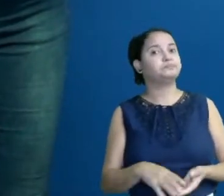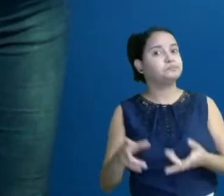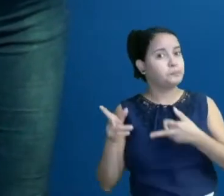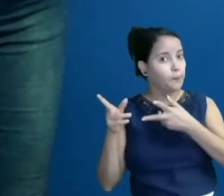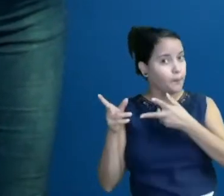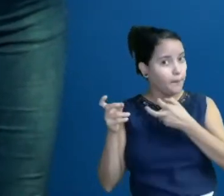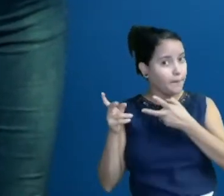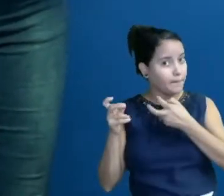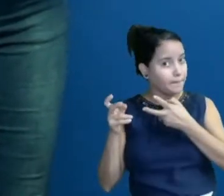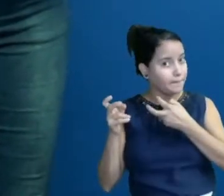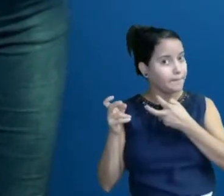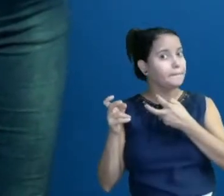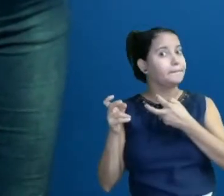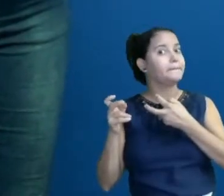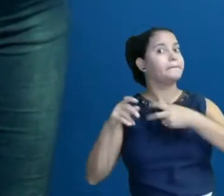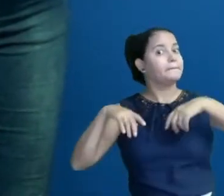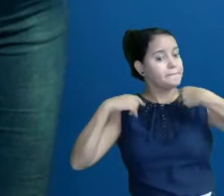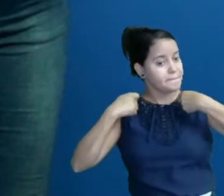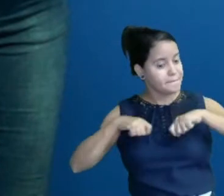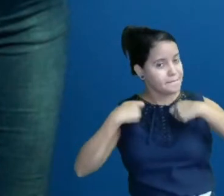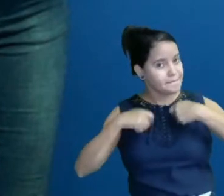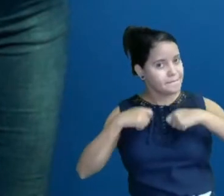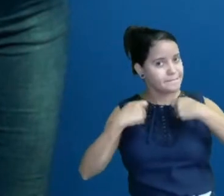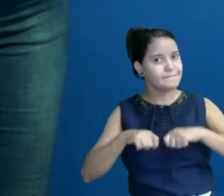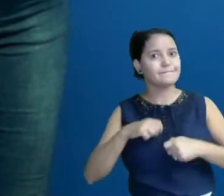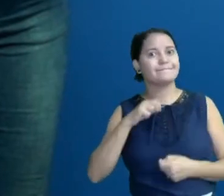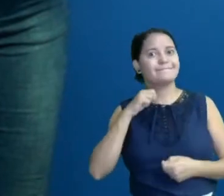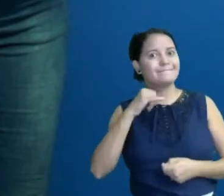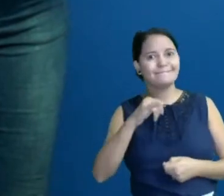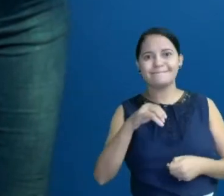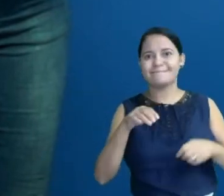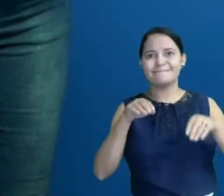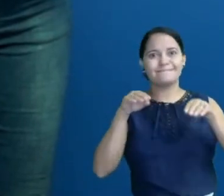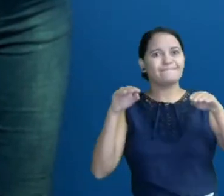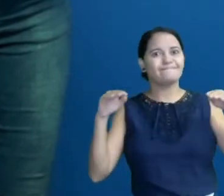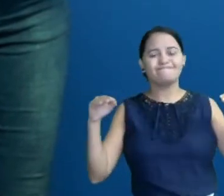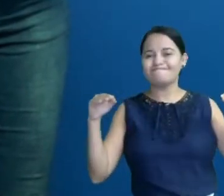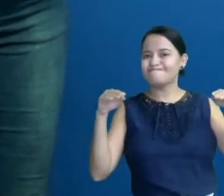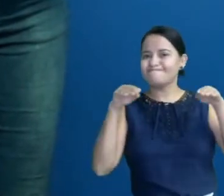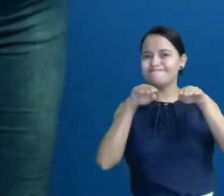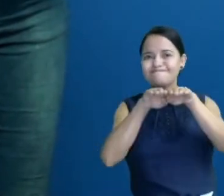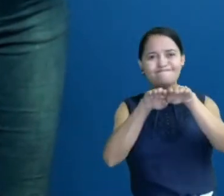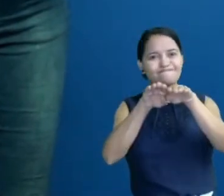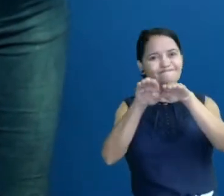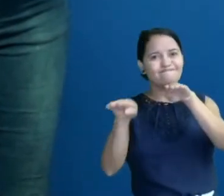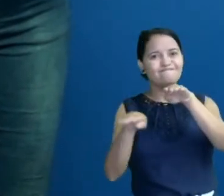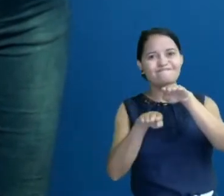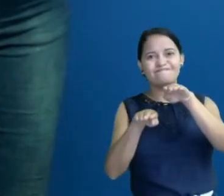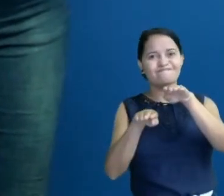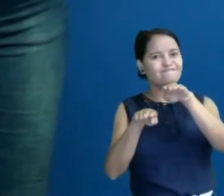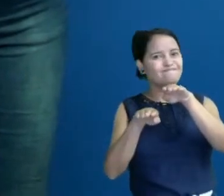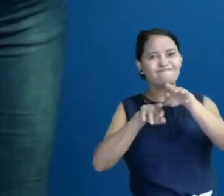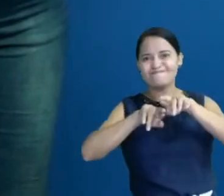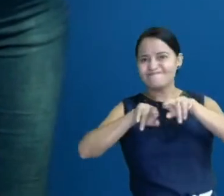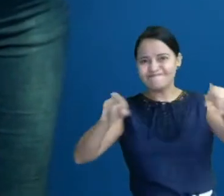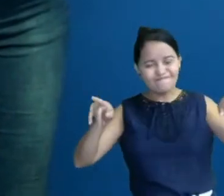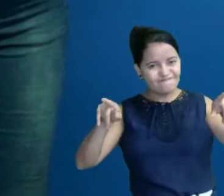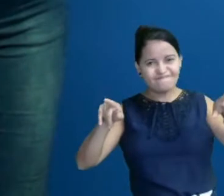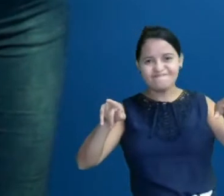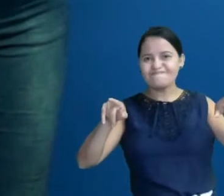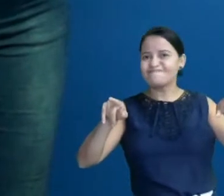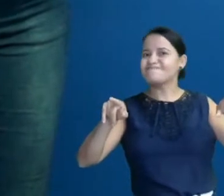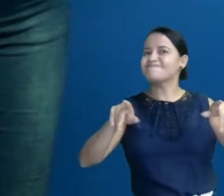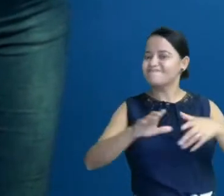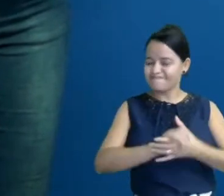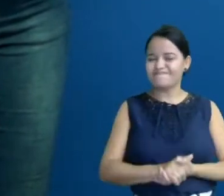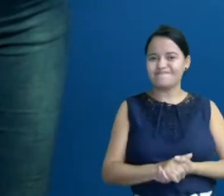perceber que quando a uma ideia de é né a valores diferentes